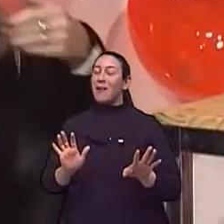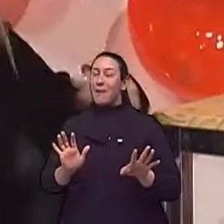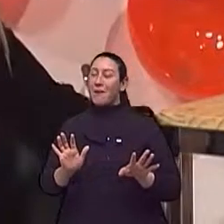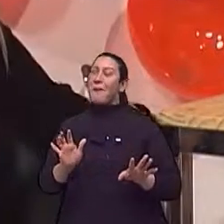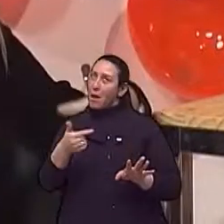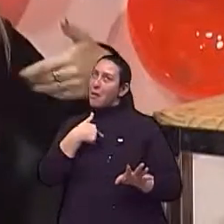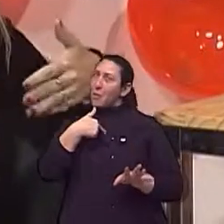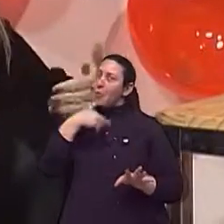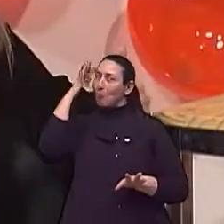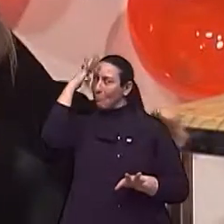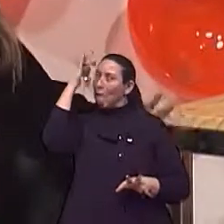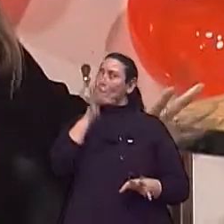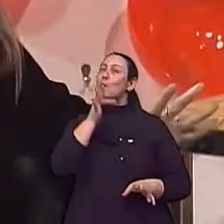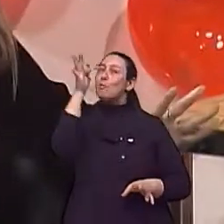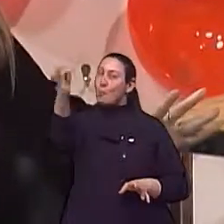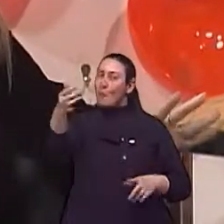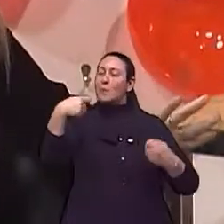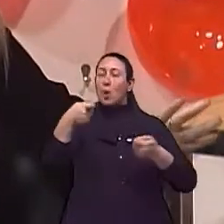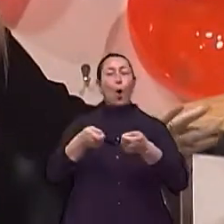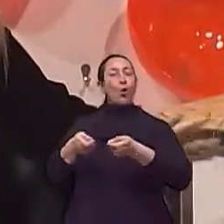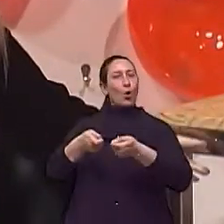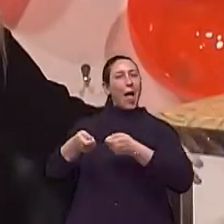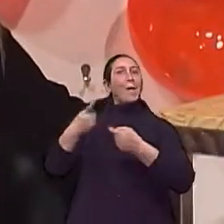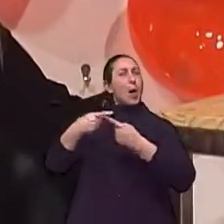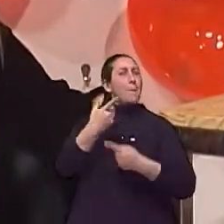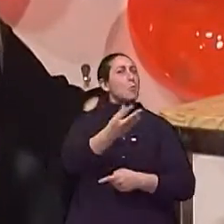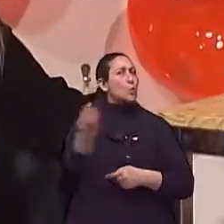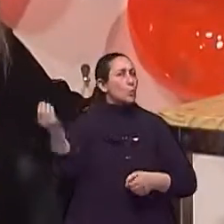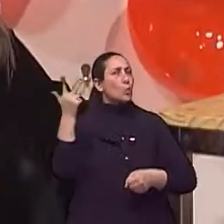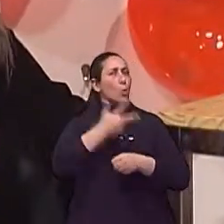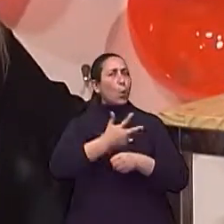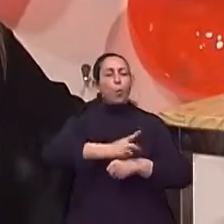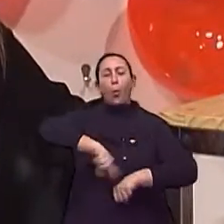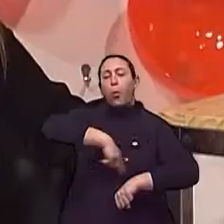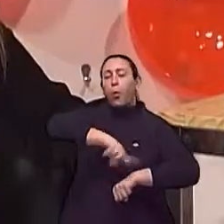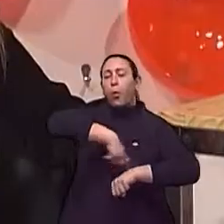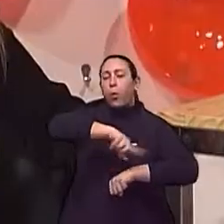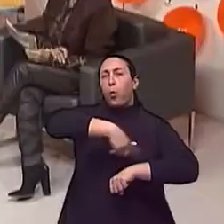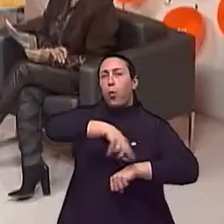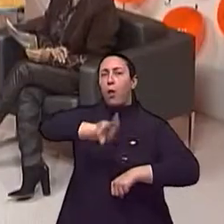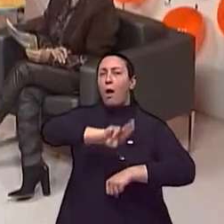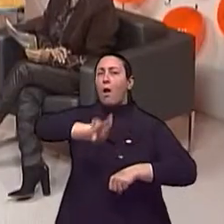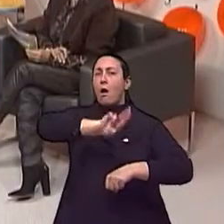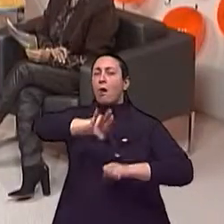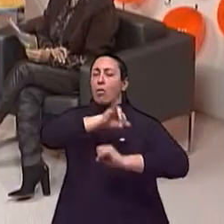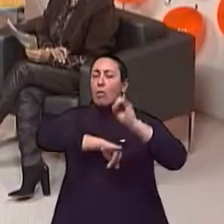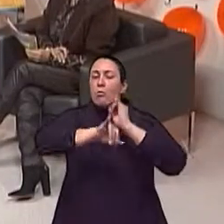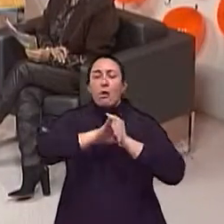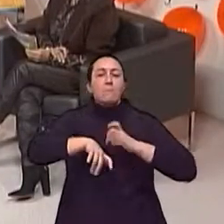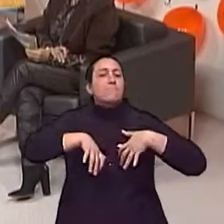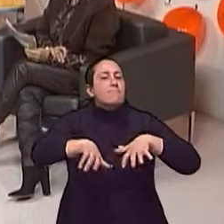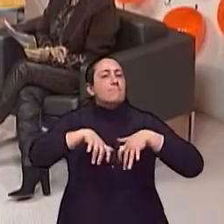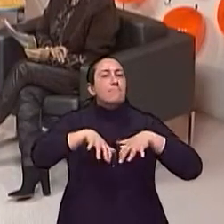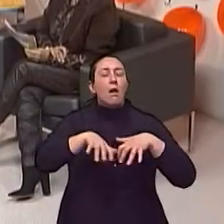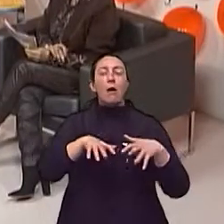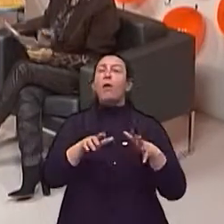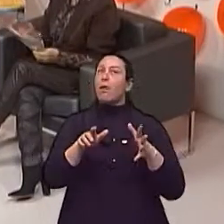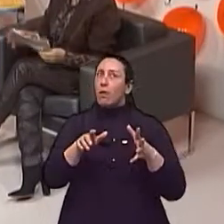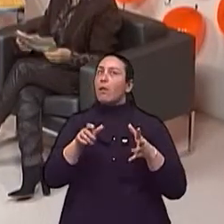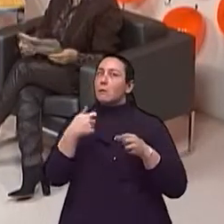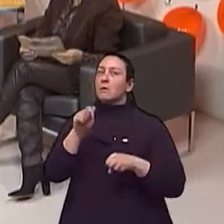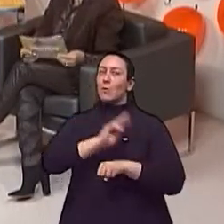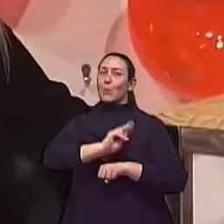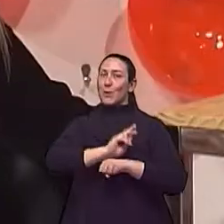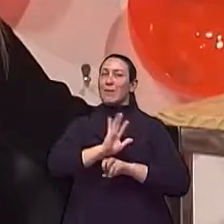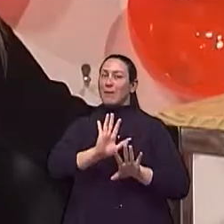um um tema futuro Nesse momento acho que a gente tem que aumentar o acesso ah ok do Idoso internet como esses programas estão fazendo aí